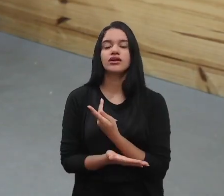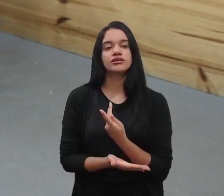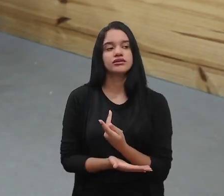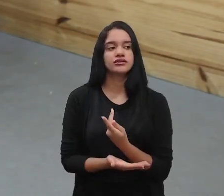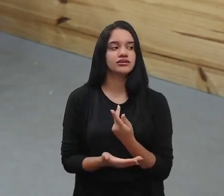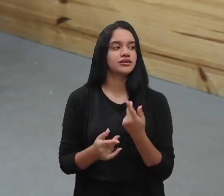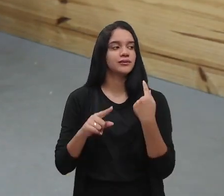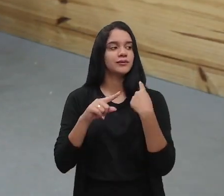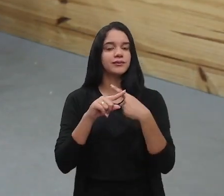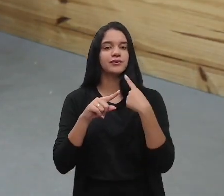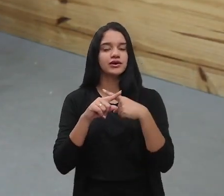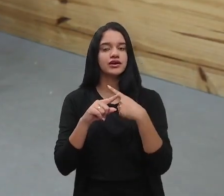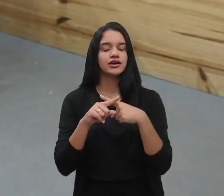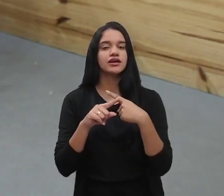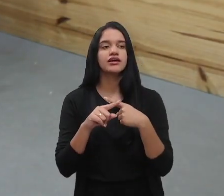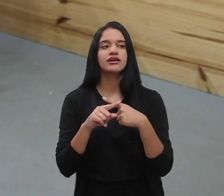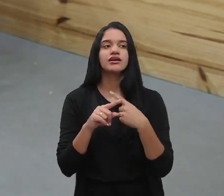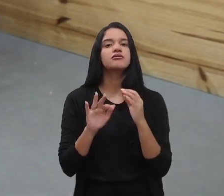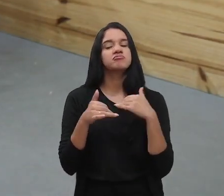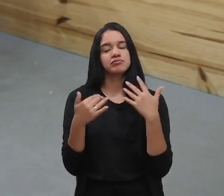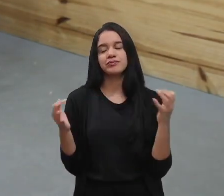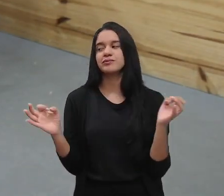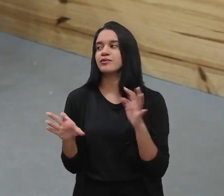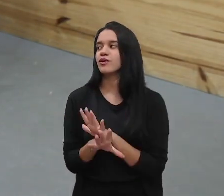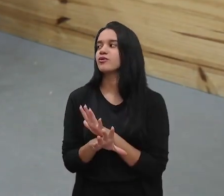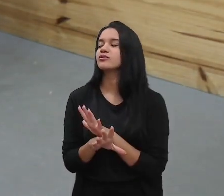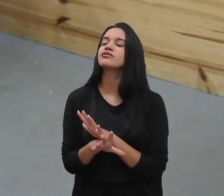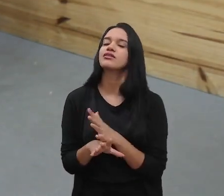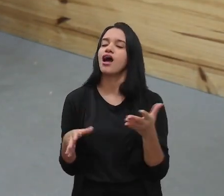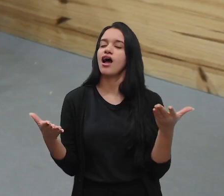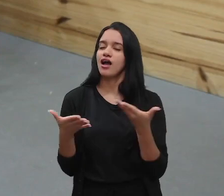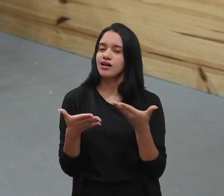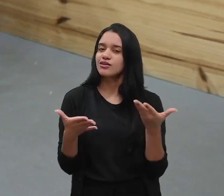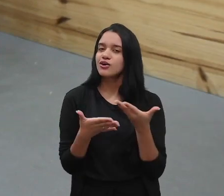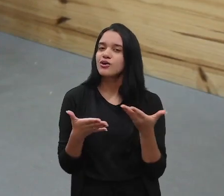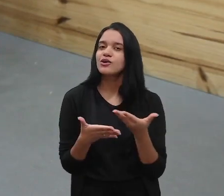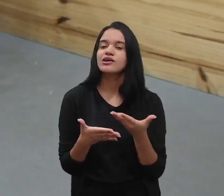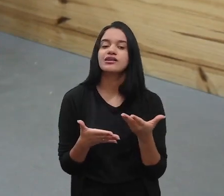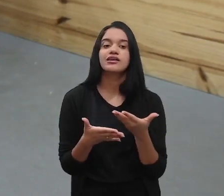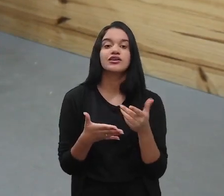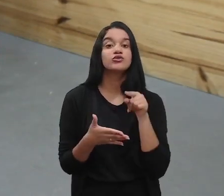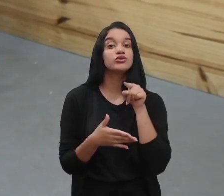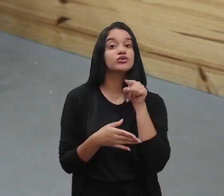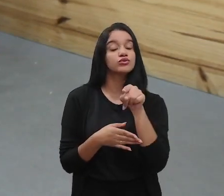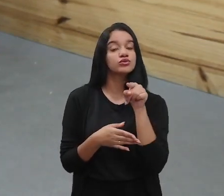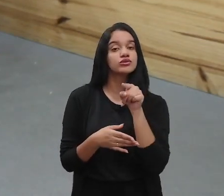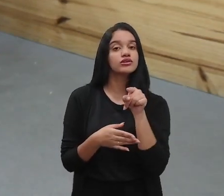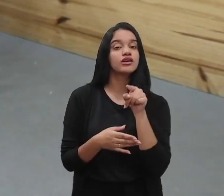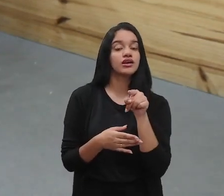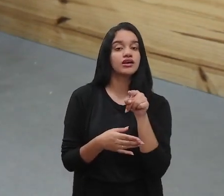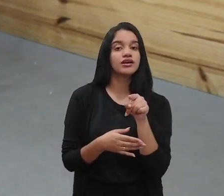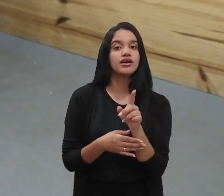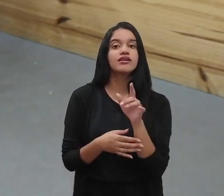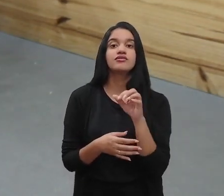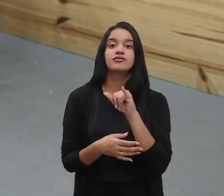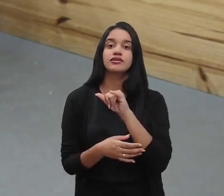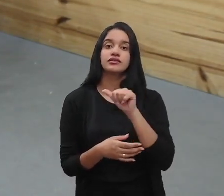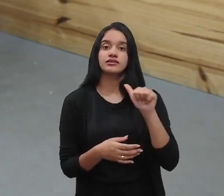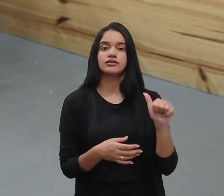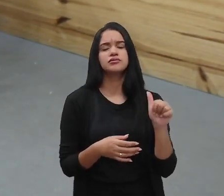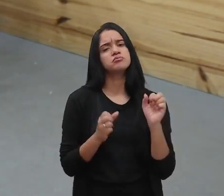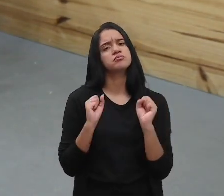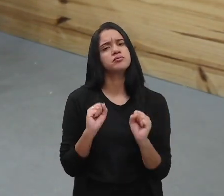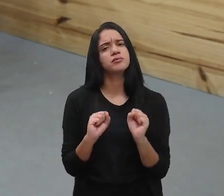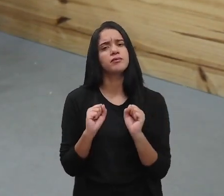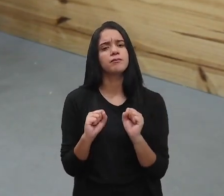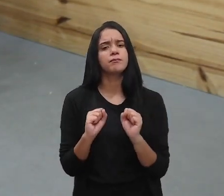recebe comando. Pronto, agora você trouxe o ponto. O comando que você vai passar para a inteligência artificial pode